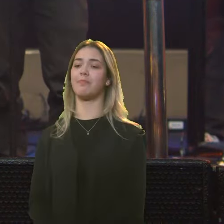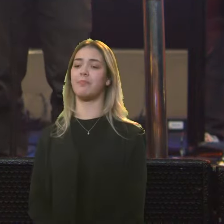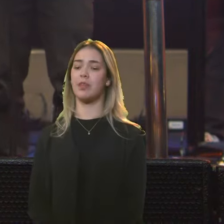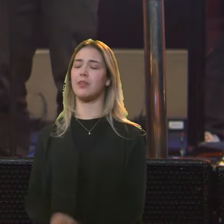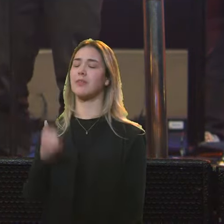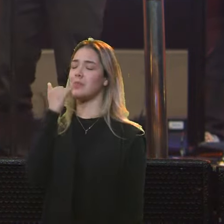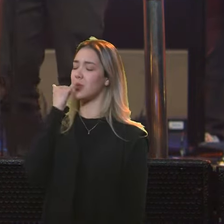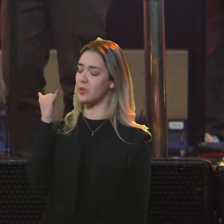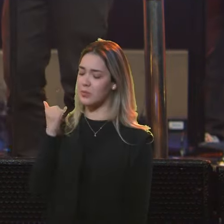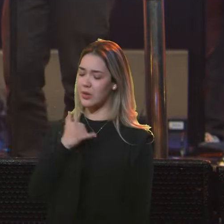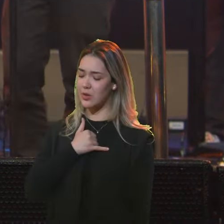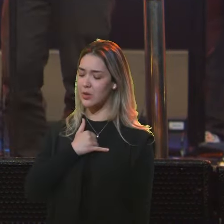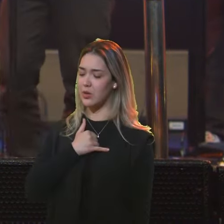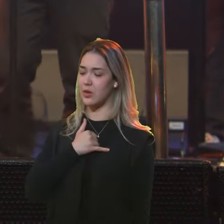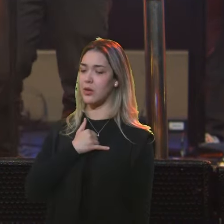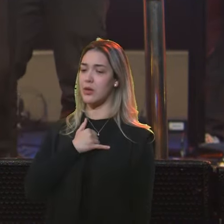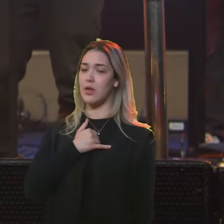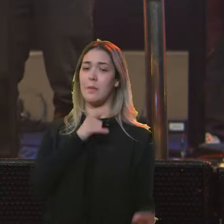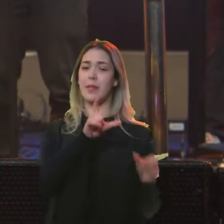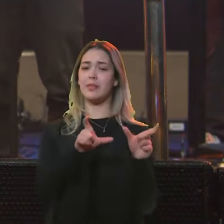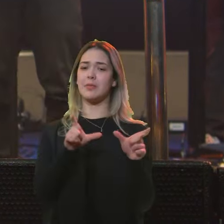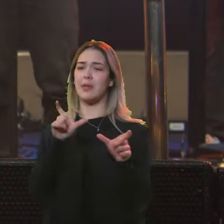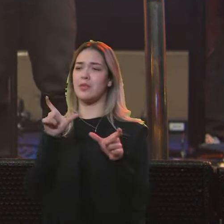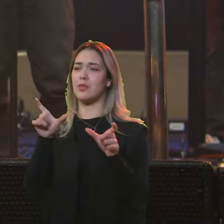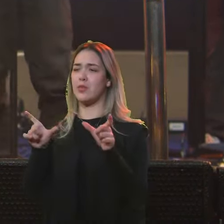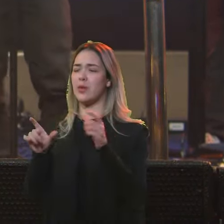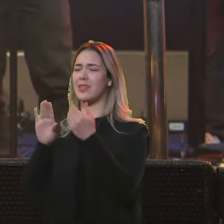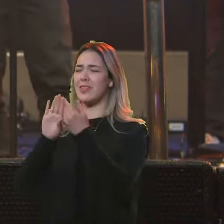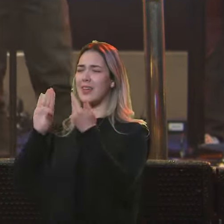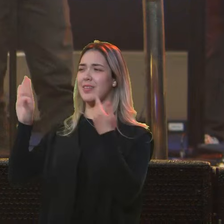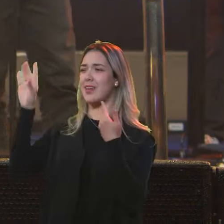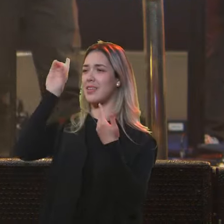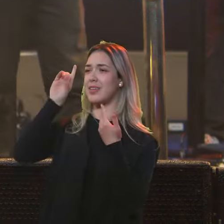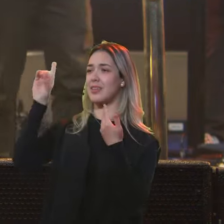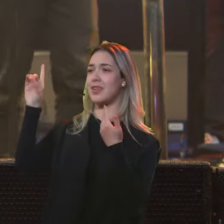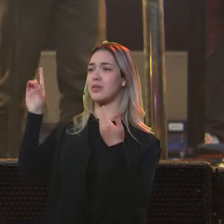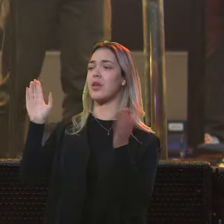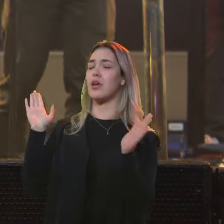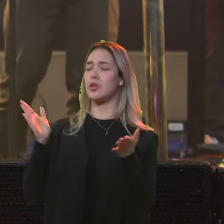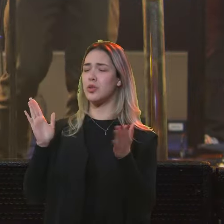aqueles que estavam deixando Jesus para depois e hoje estão se reconciliando.